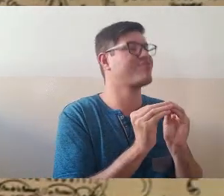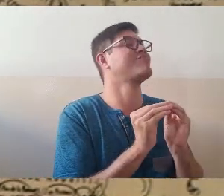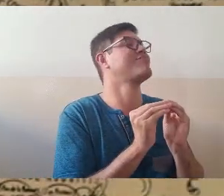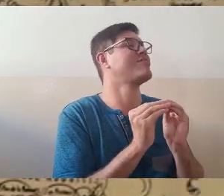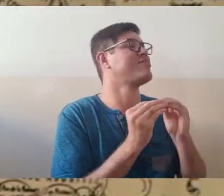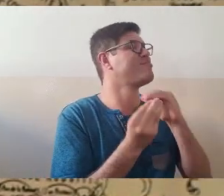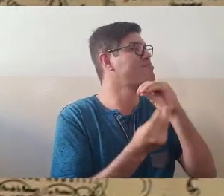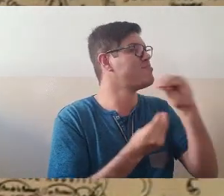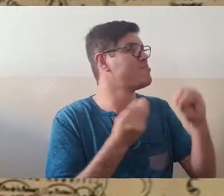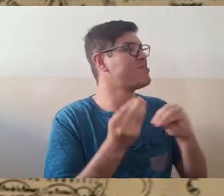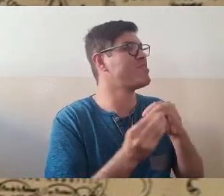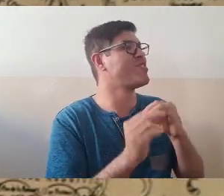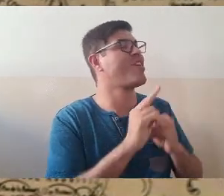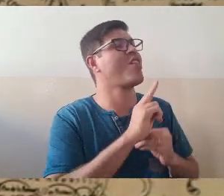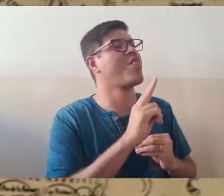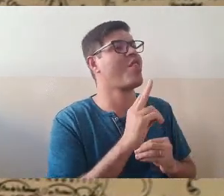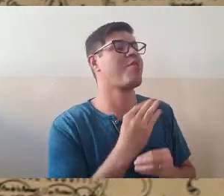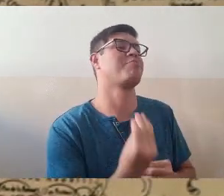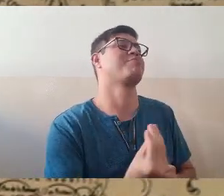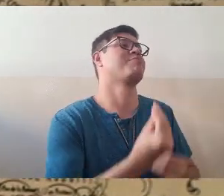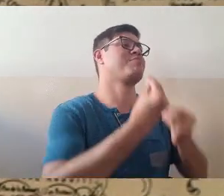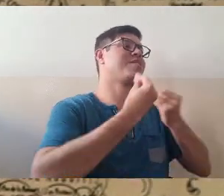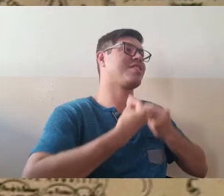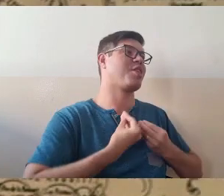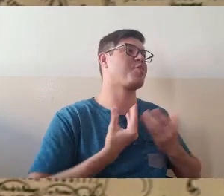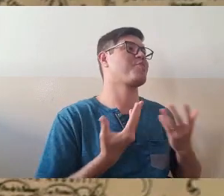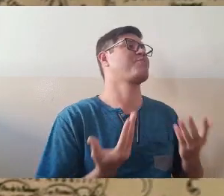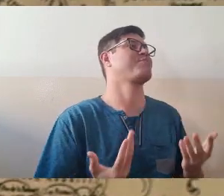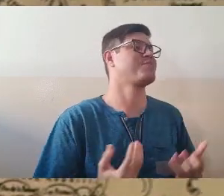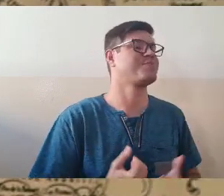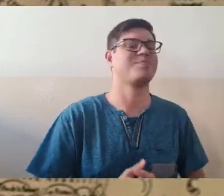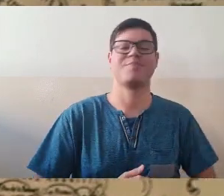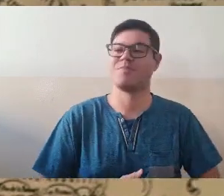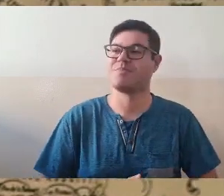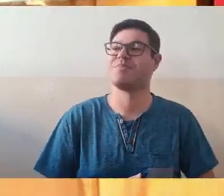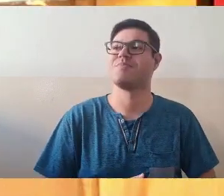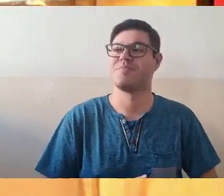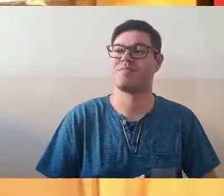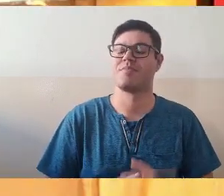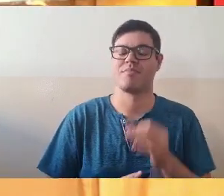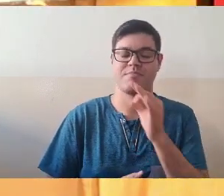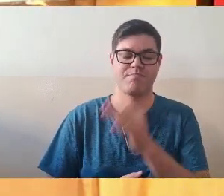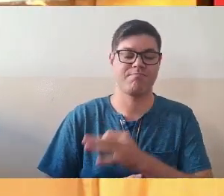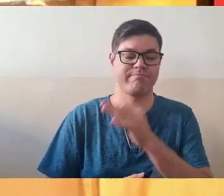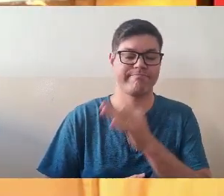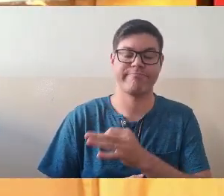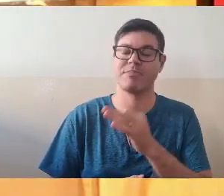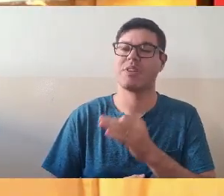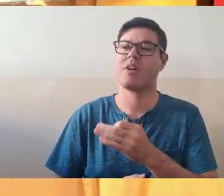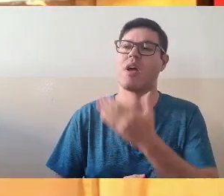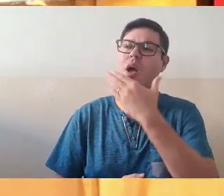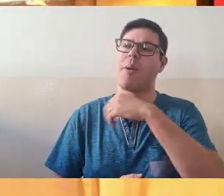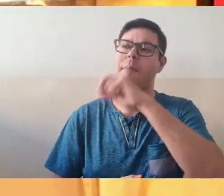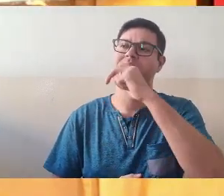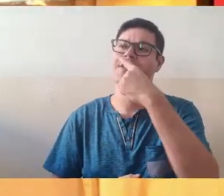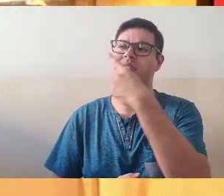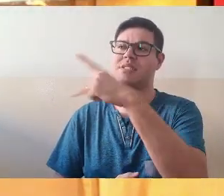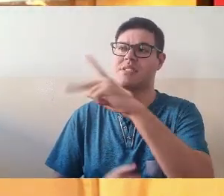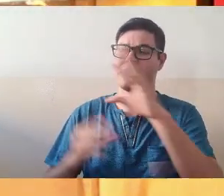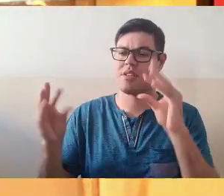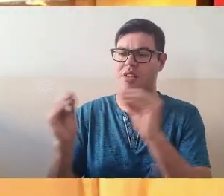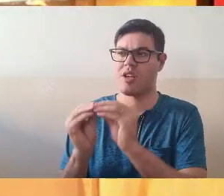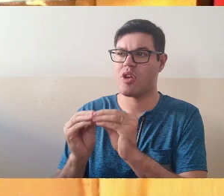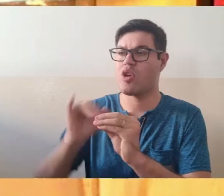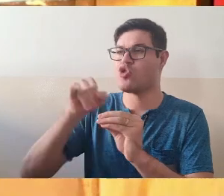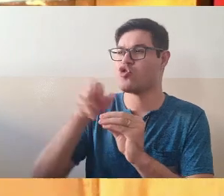pai só Homenageou os dois. acrescentou o Júnior. Tá certo. Foi isso. Ah, mas seu pai acrescentou Júnior? É. Então seu